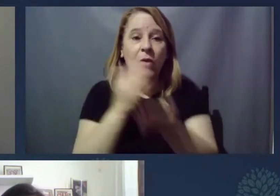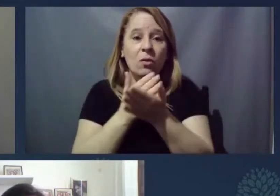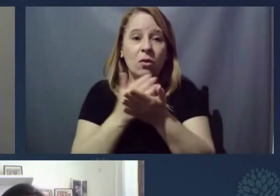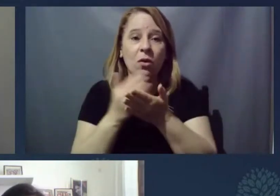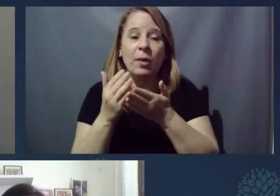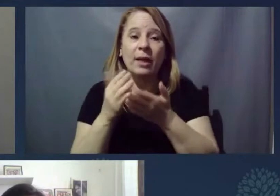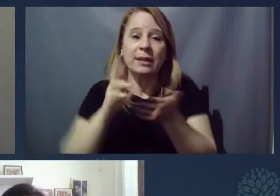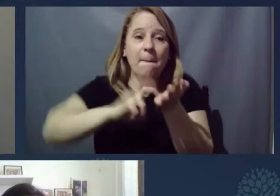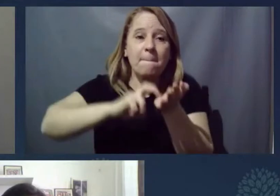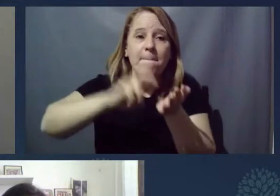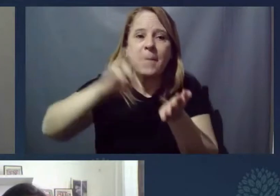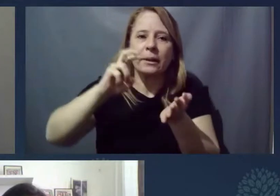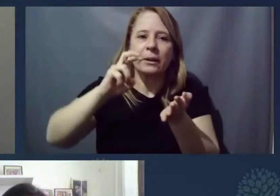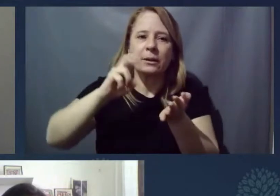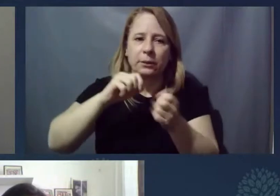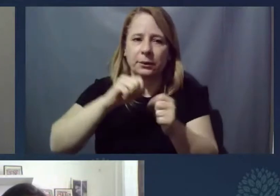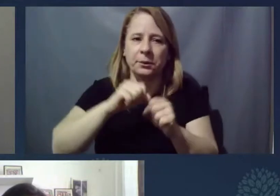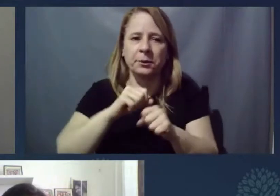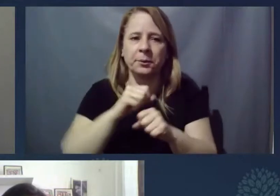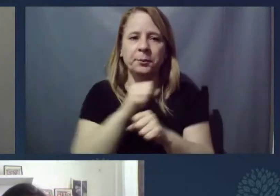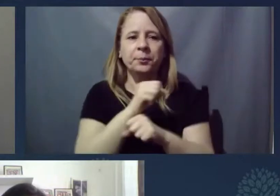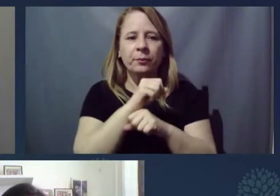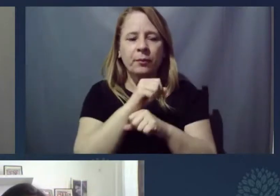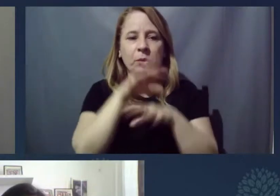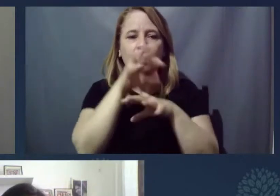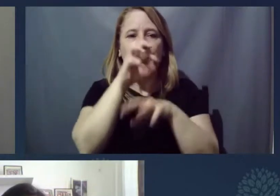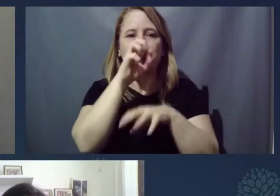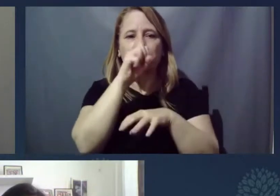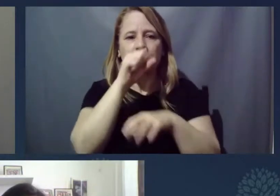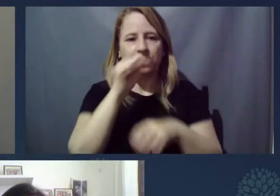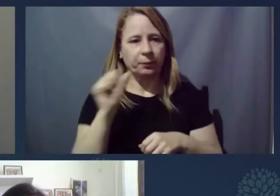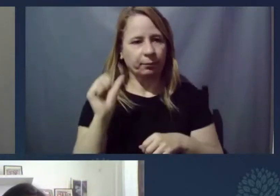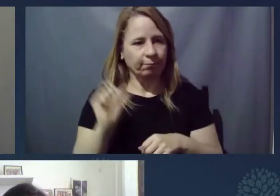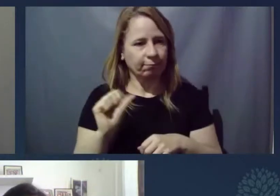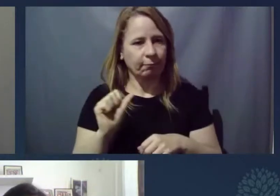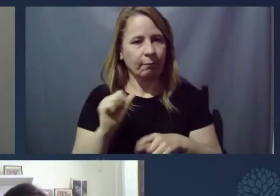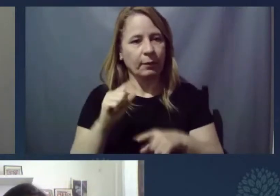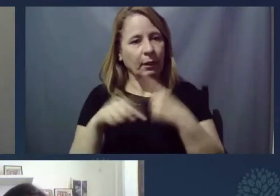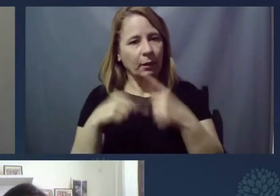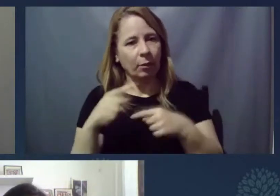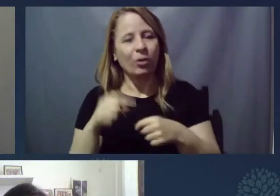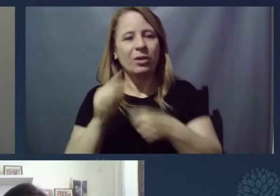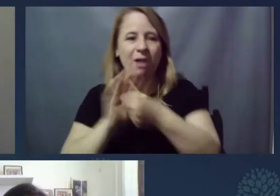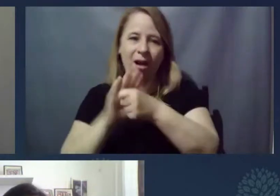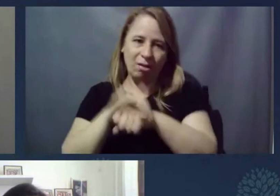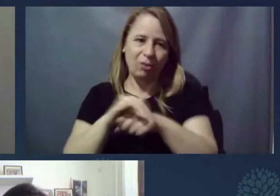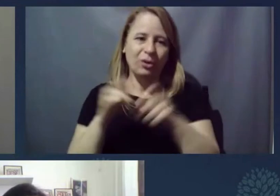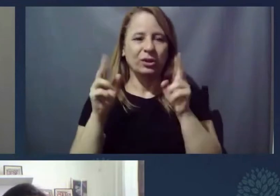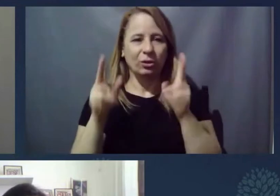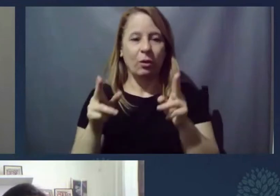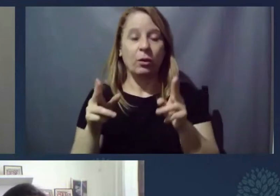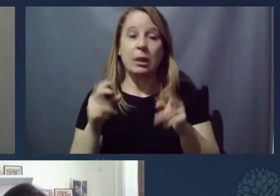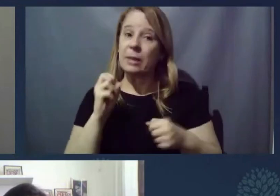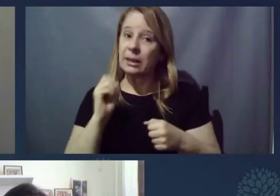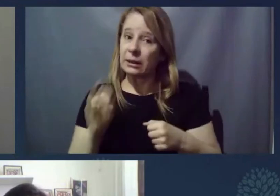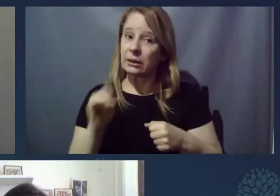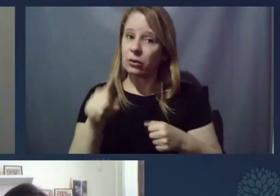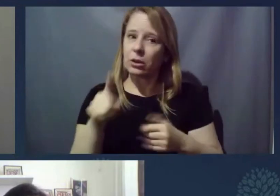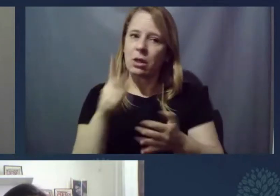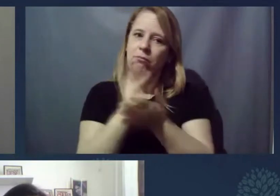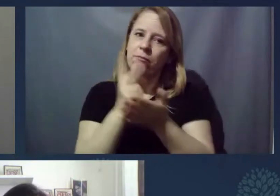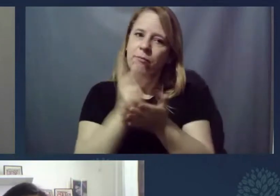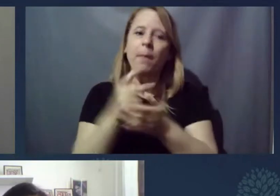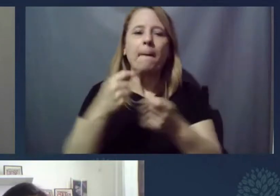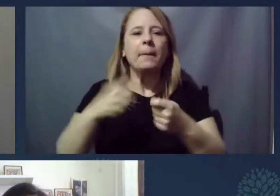tendem a ser piores à noite e logo pela manhã. Agora, se você continua tendo sintomas, você precisa ter uma reavaliação do seu tratamento